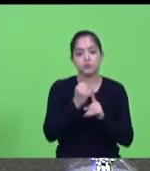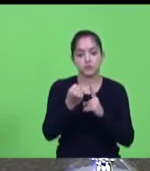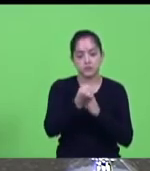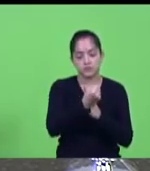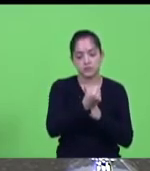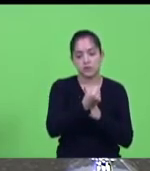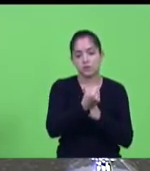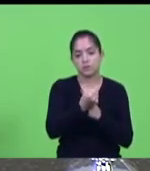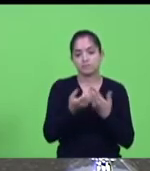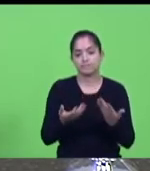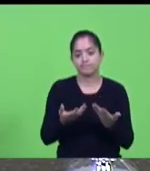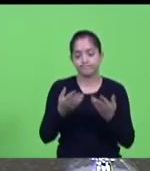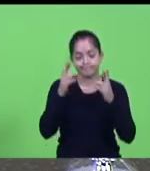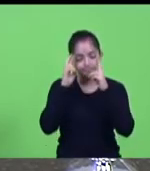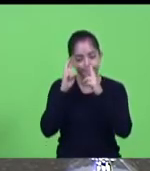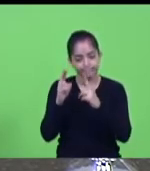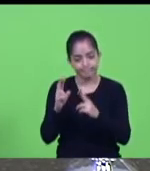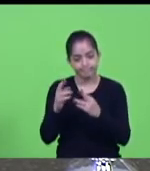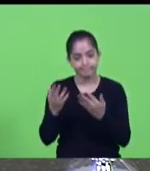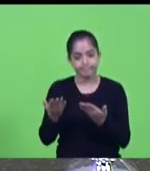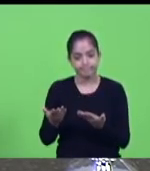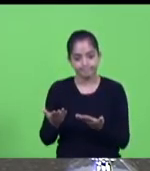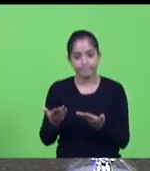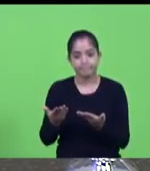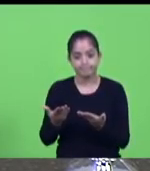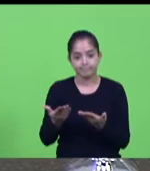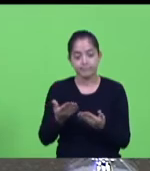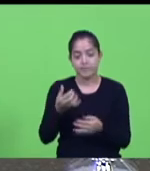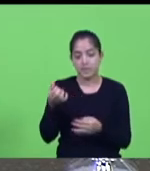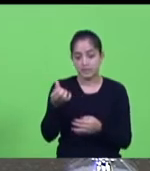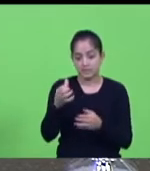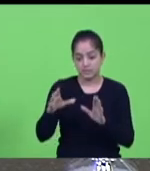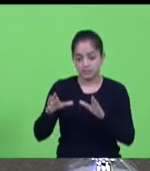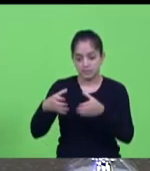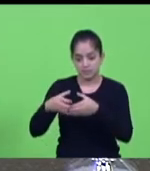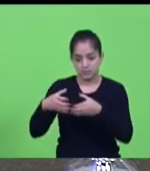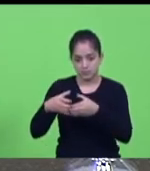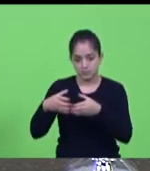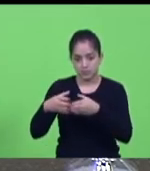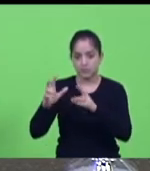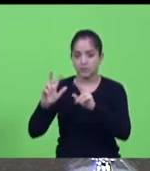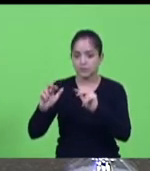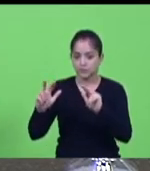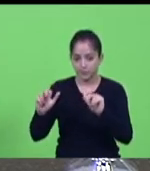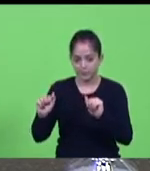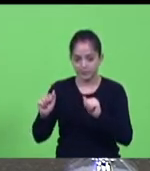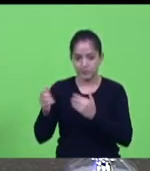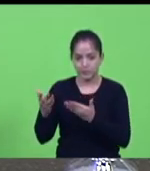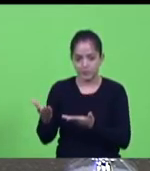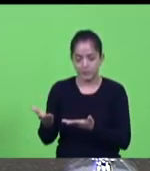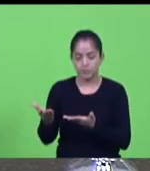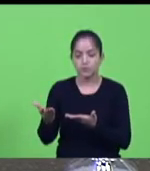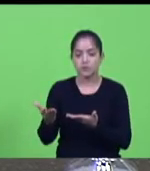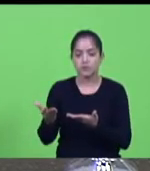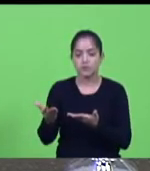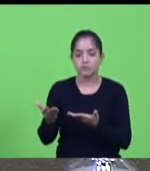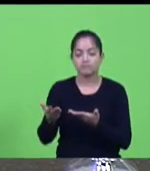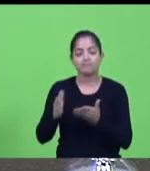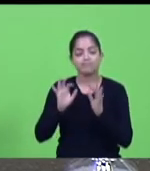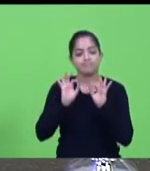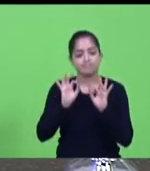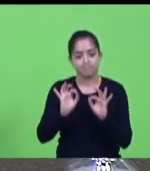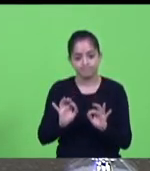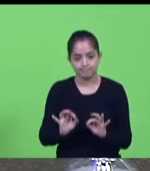todo respeito à Sexta Vara de Florianópolis, mas tenho certeza